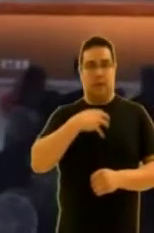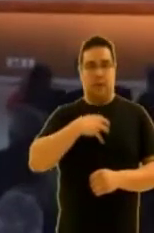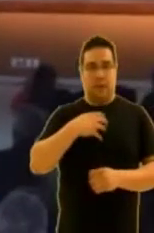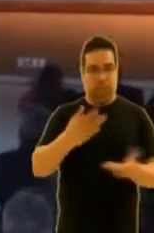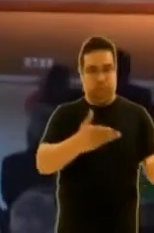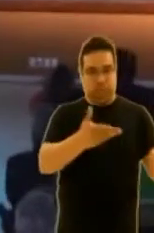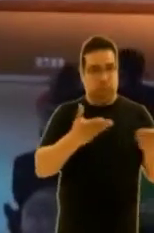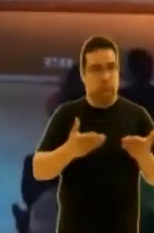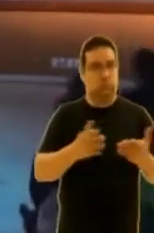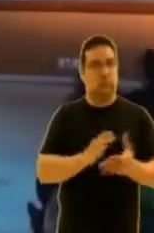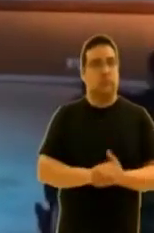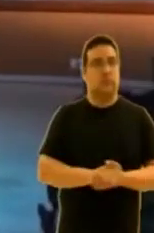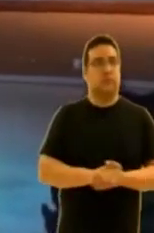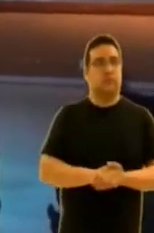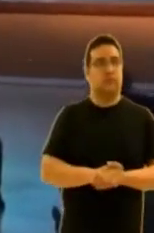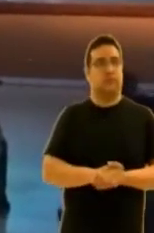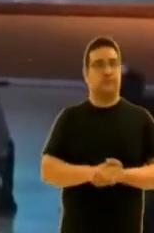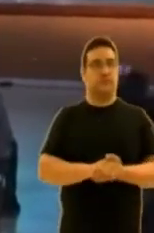Ao Luiz Walter, por favor.